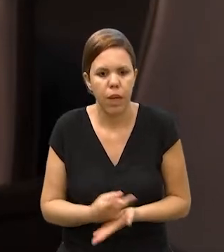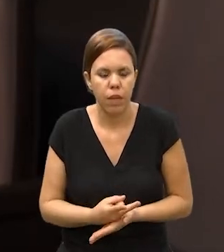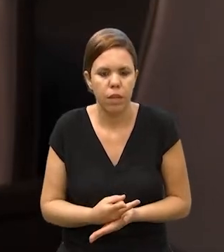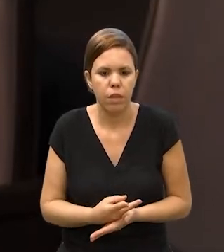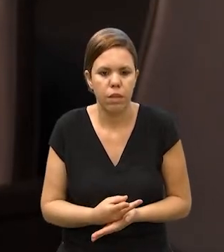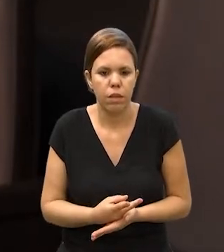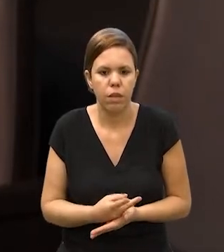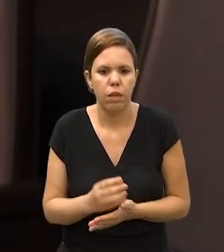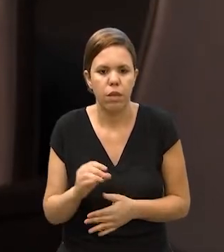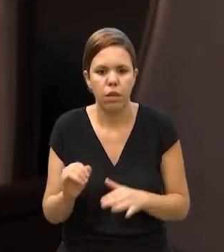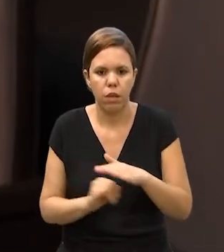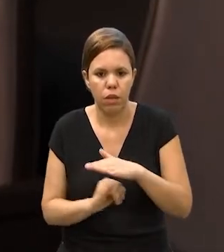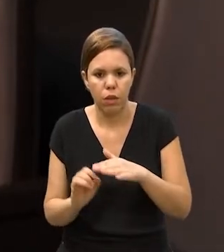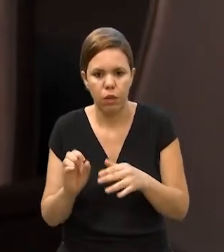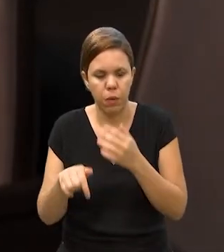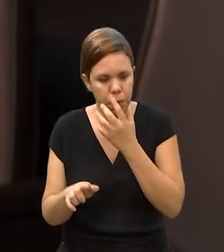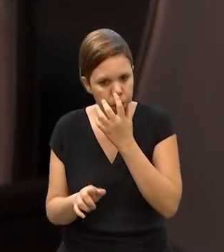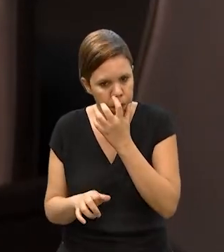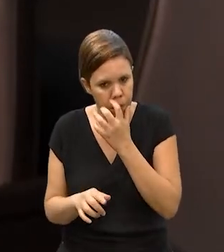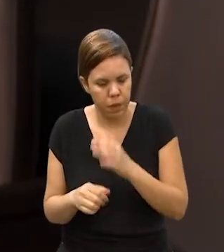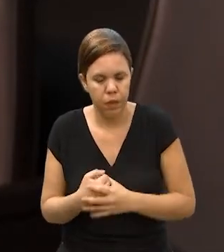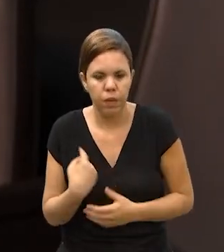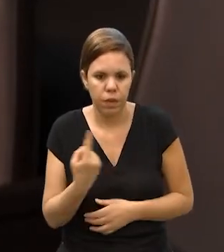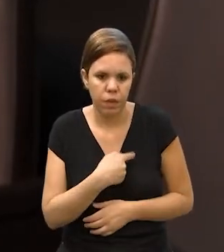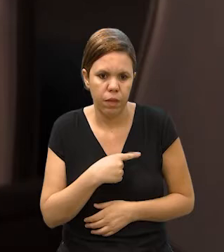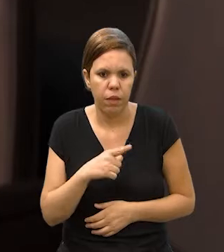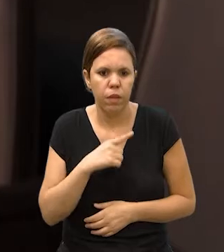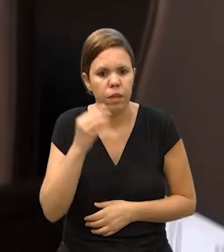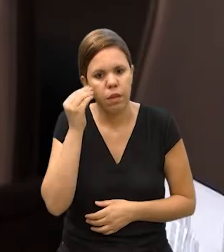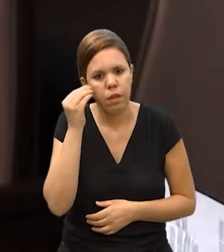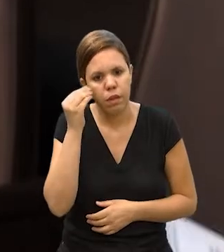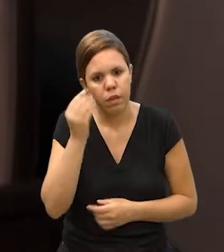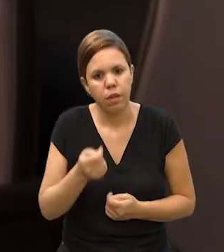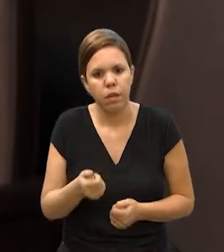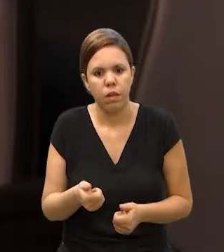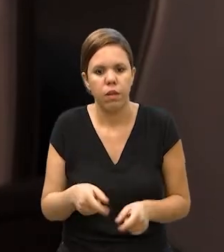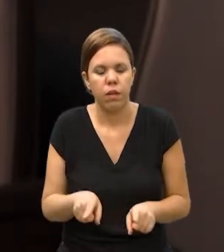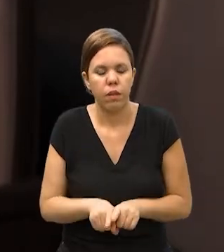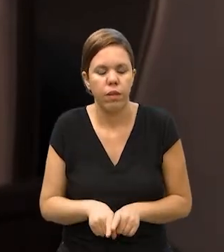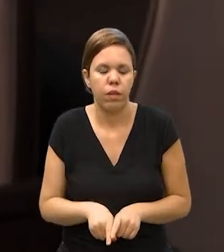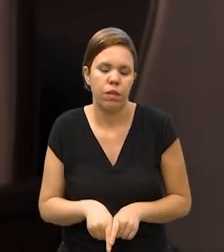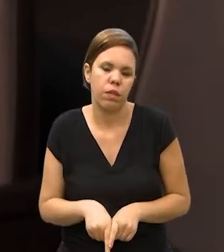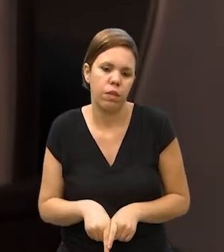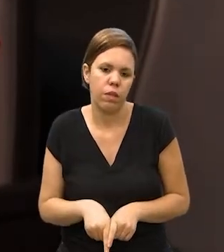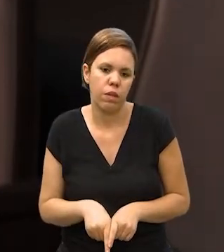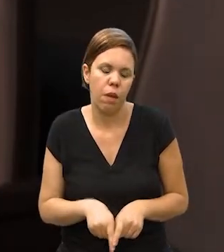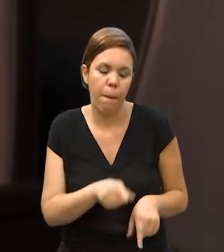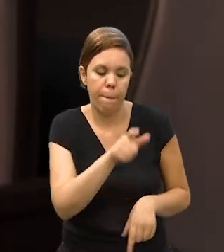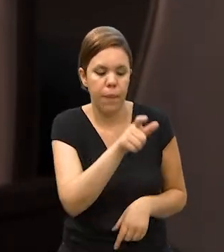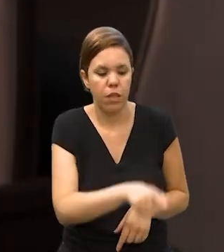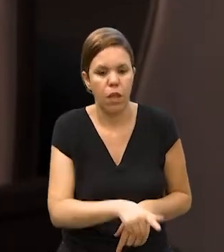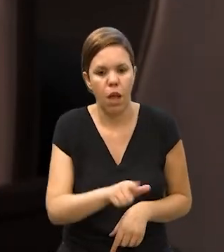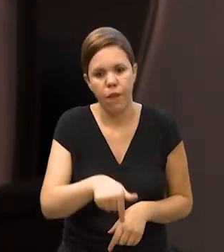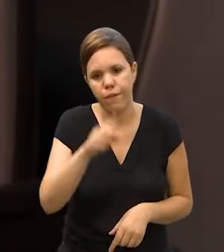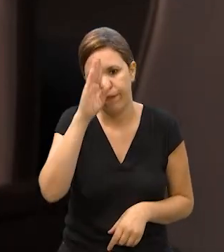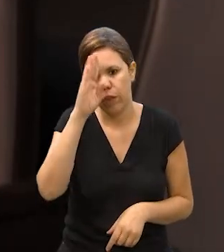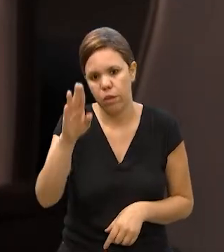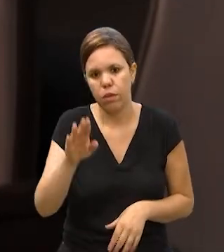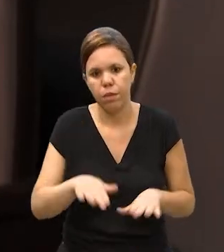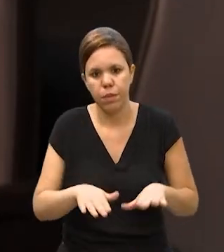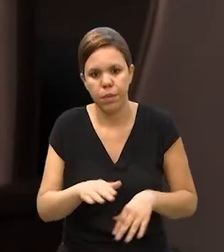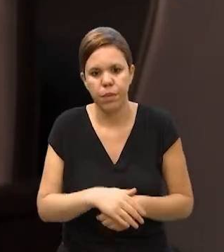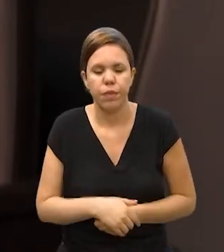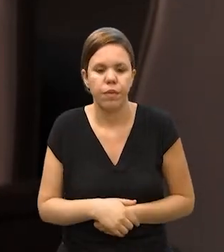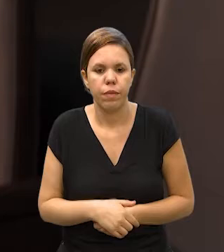sua ONG, você manter, né? Então, a gente tenta dar algum tipo de benefício para aquela pessoa que é fundamental, muitas